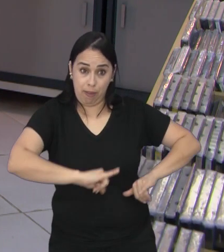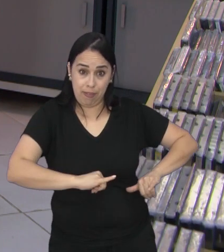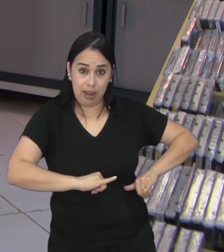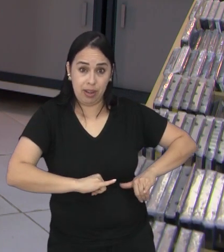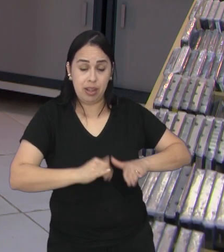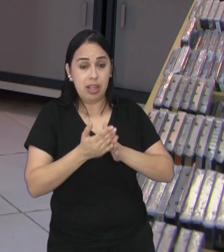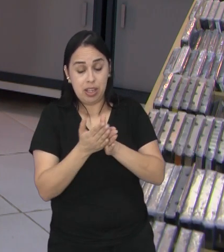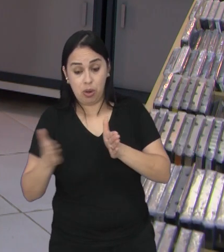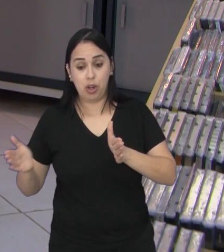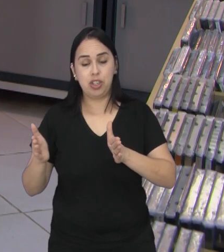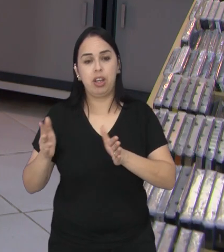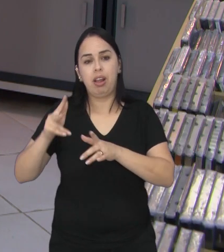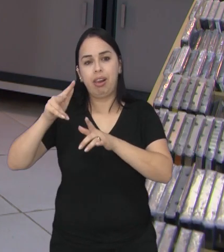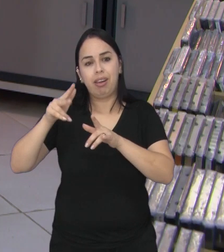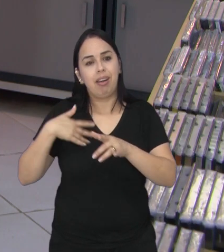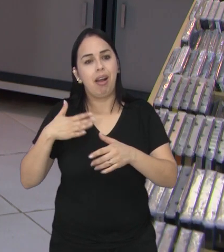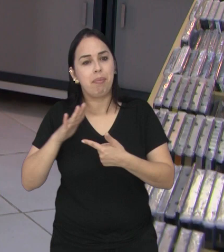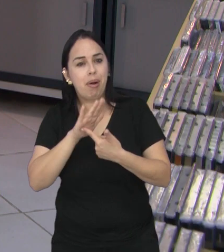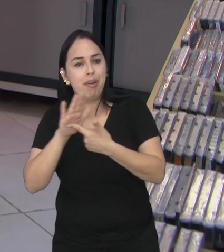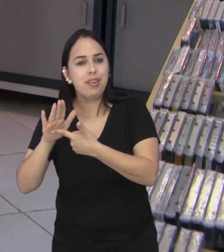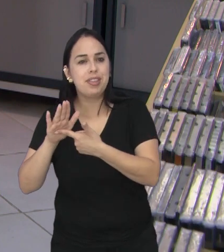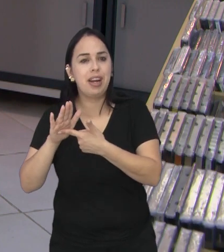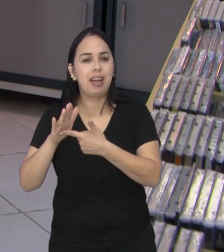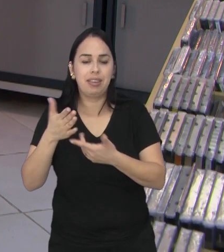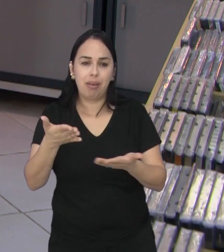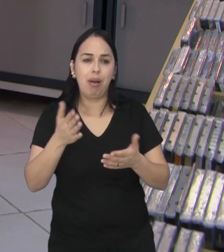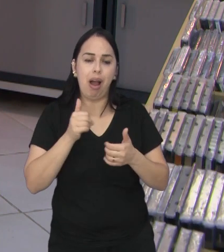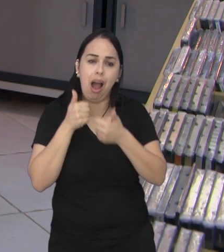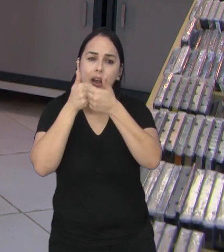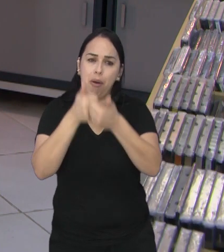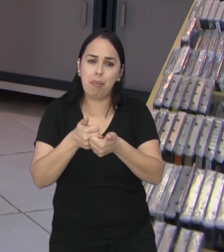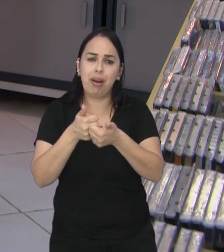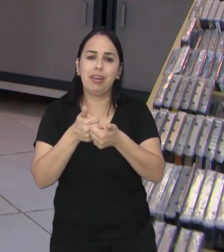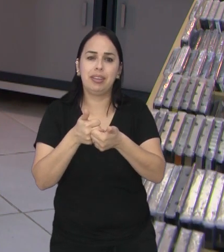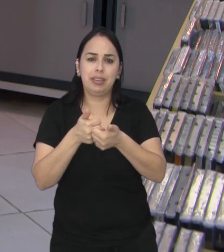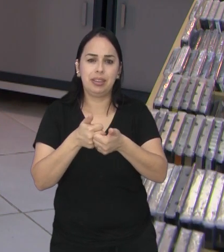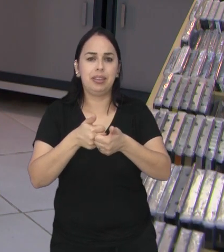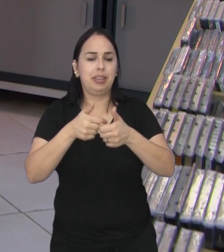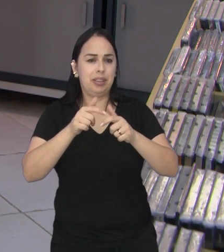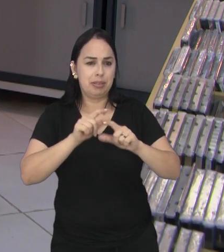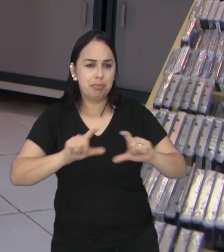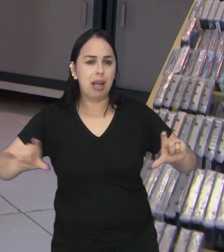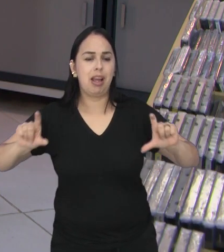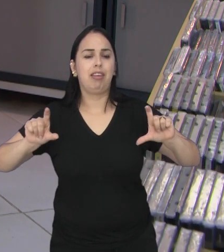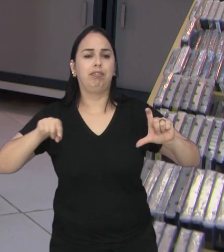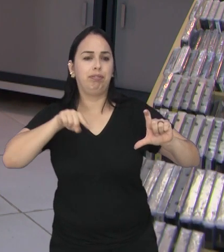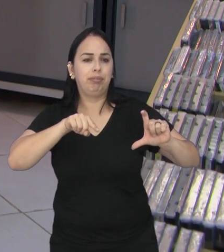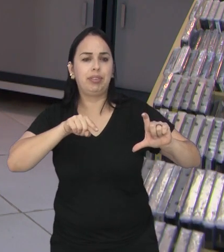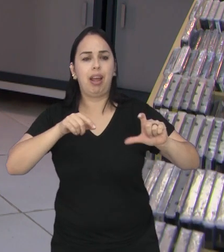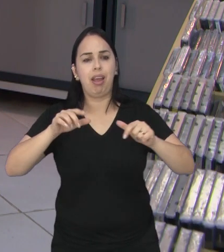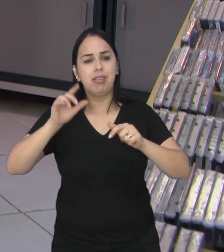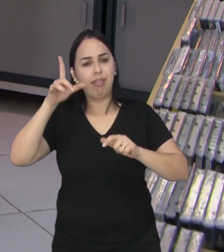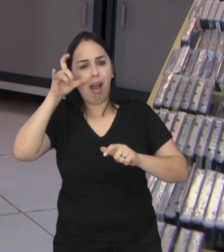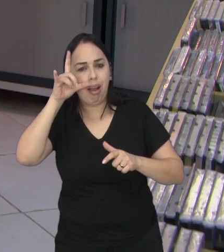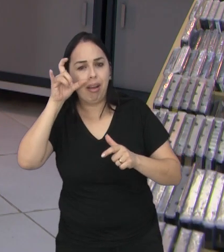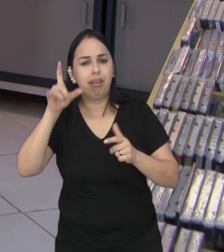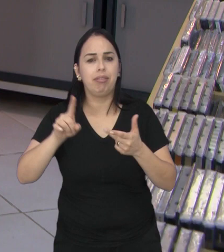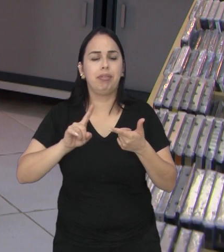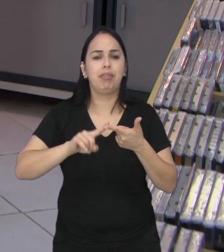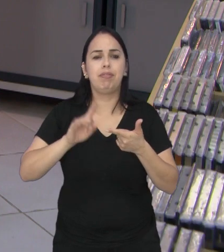pra produzir o que ela produz hoje, acompanhem a produção dela. A gente vai deixar tudo aqui pra te acompanharem, Instagram,